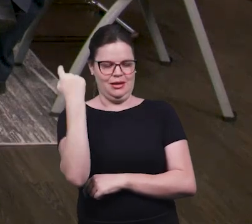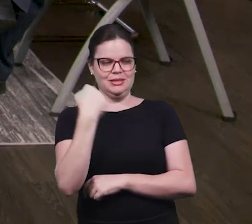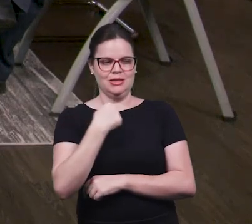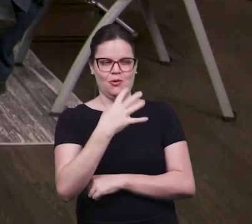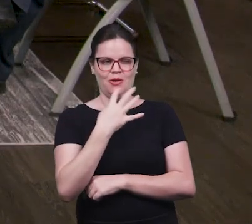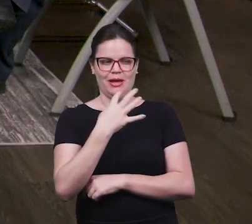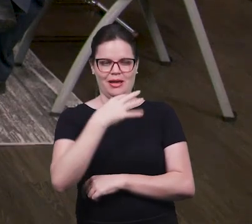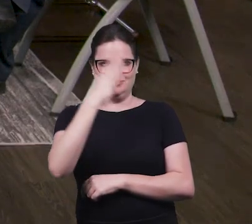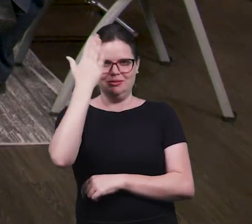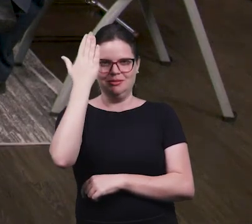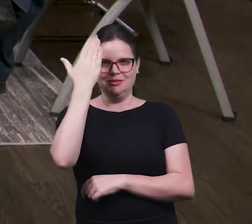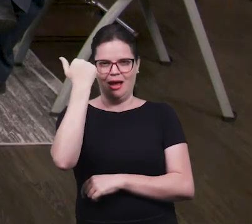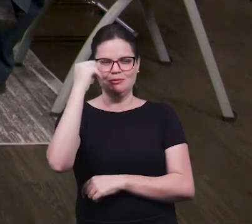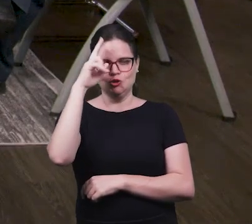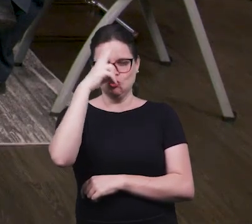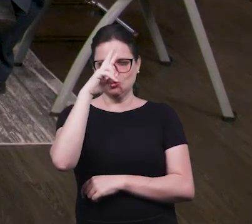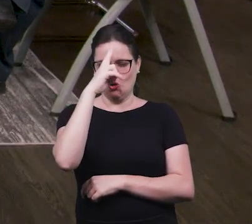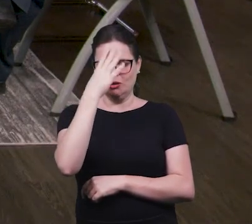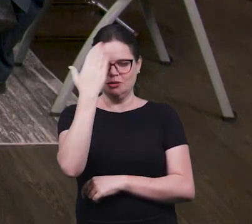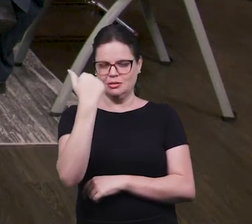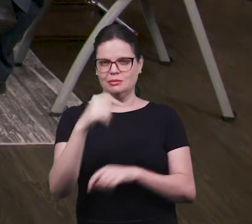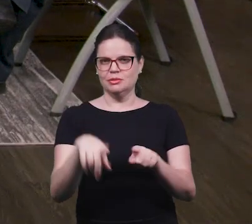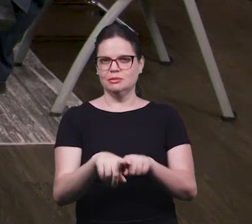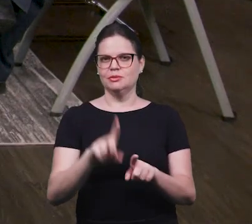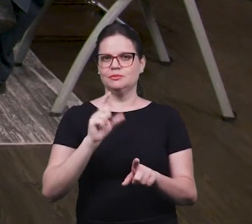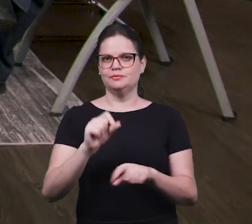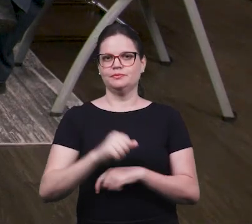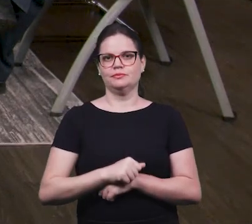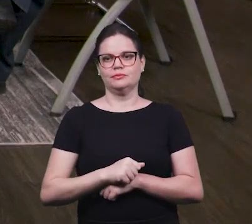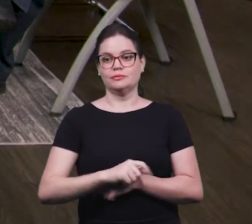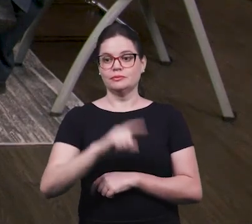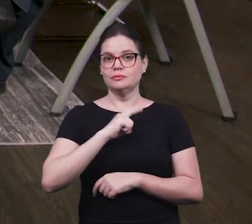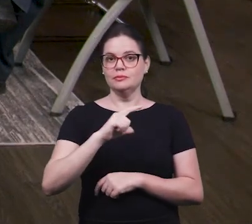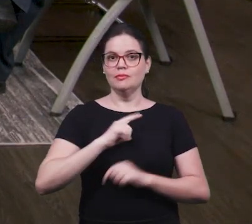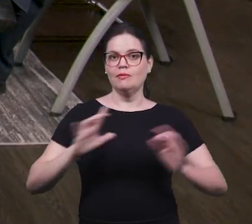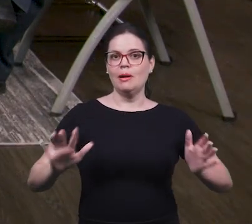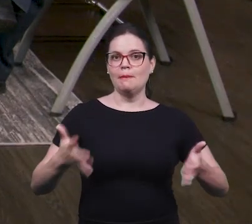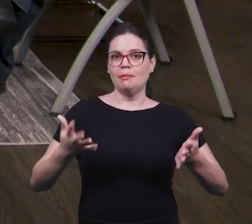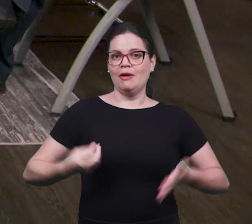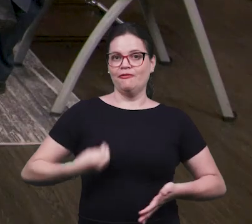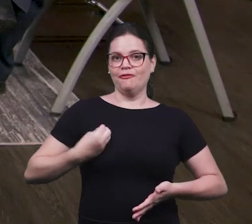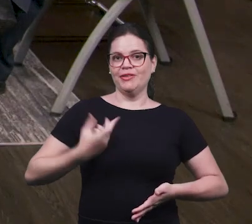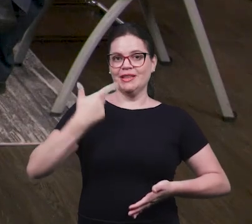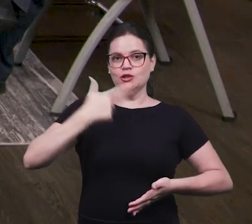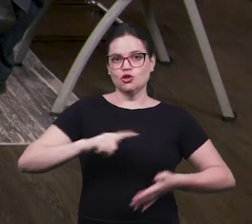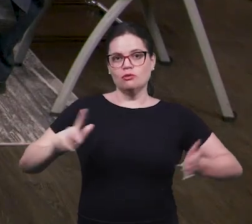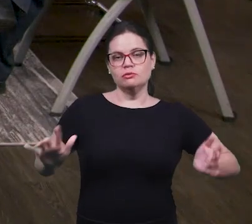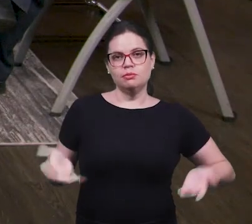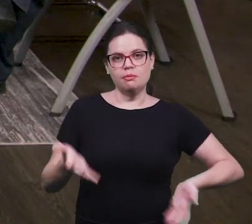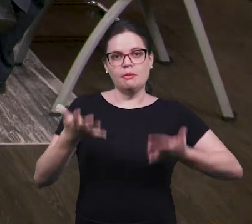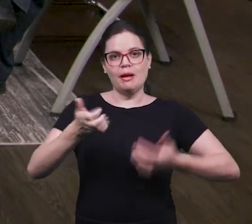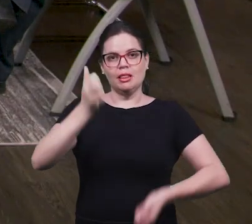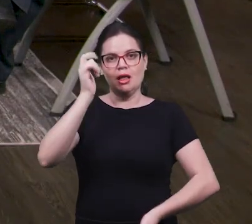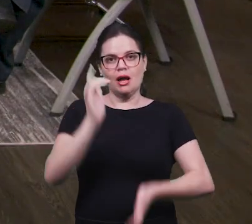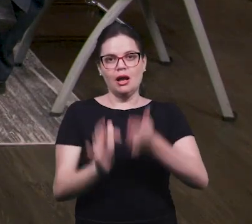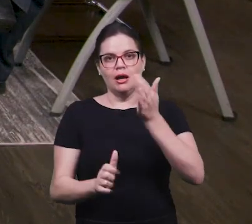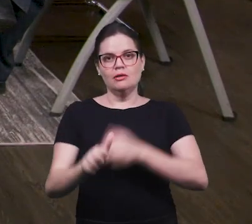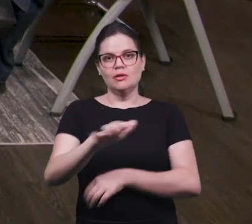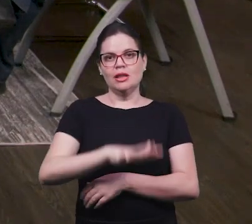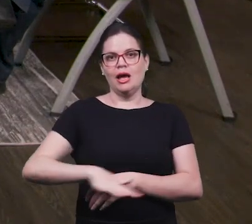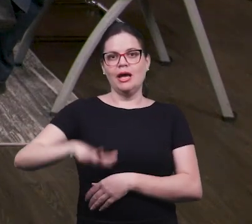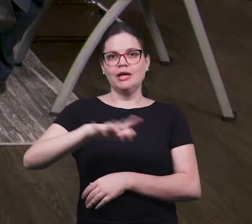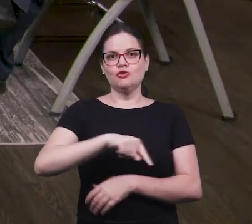outros que estão aqui, sabem perfeitamente. Os maiores avivamentos em quantidade foi na região